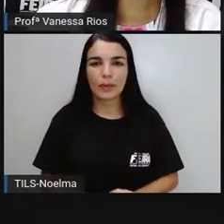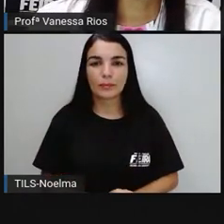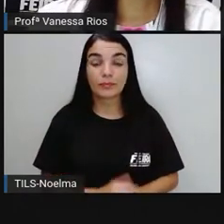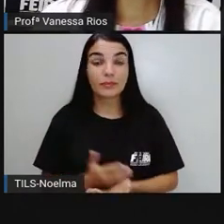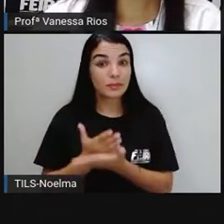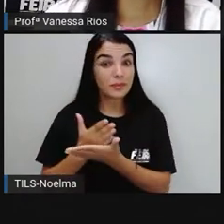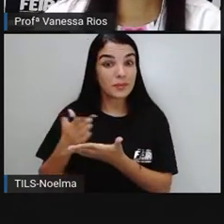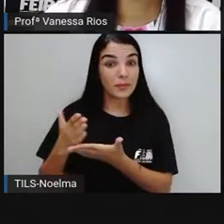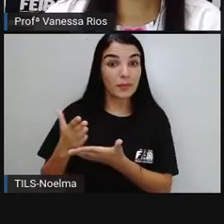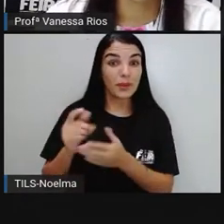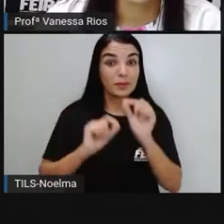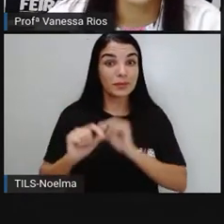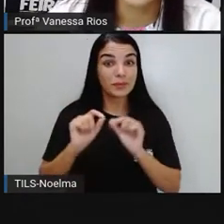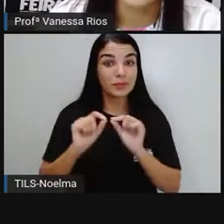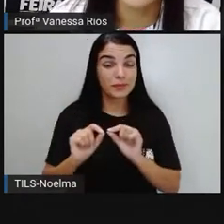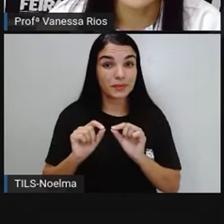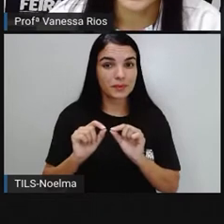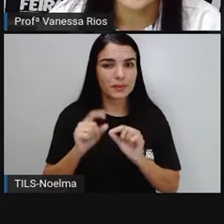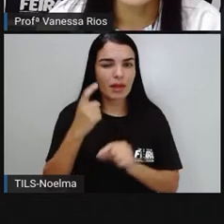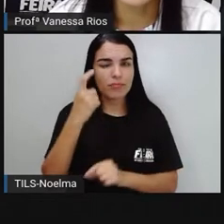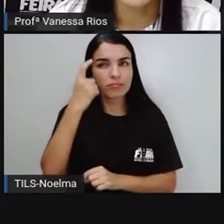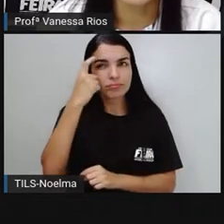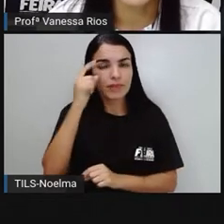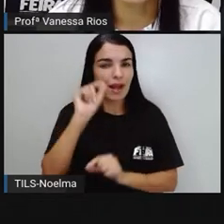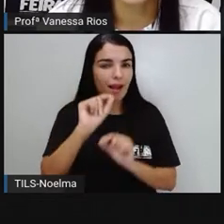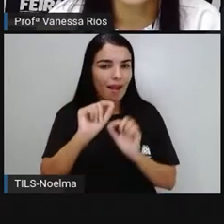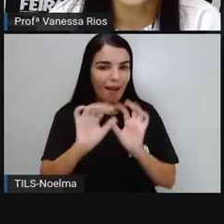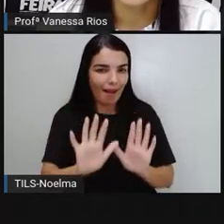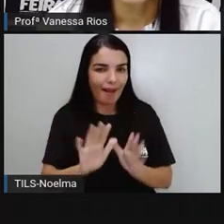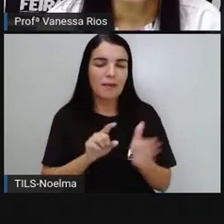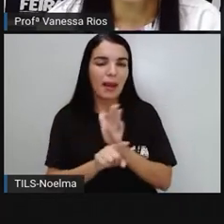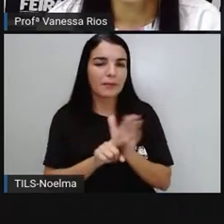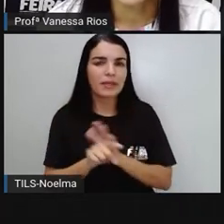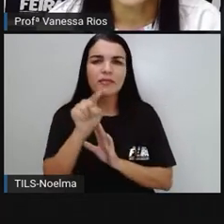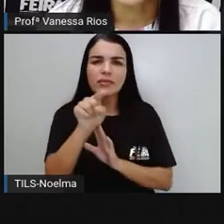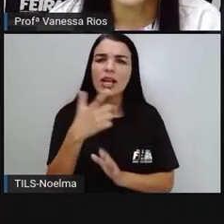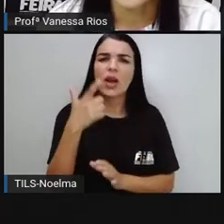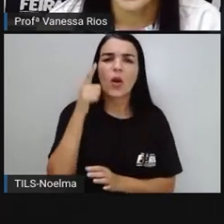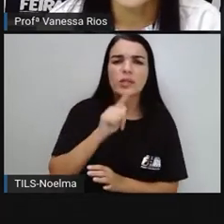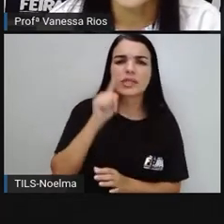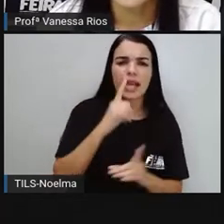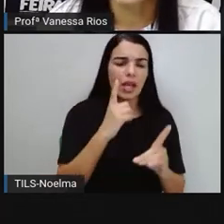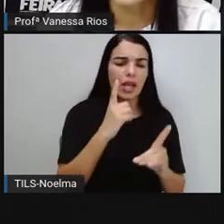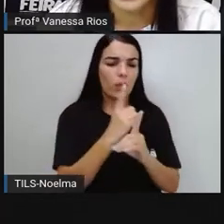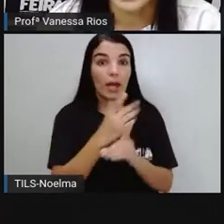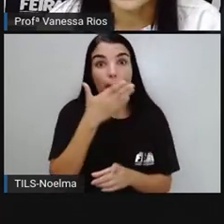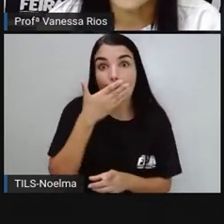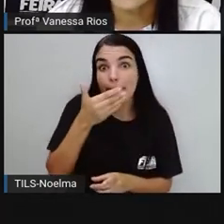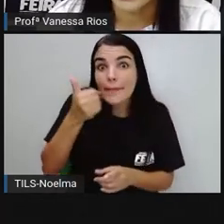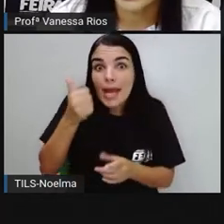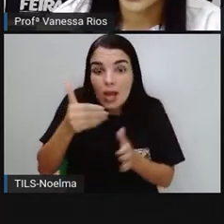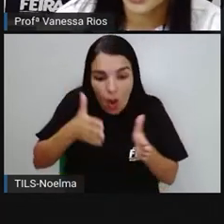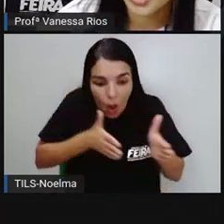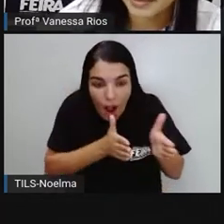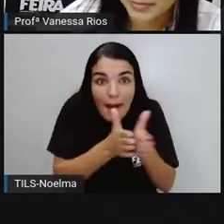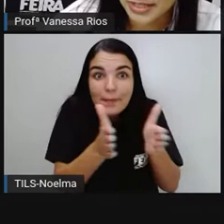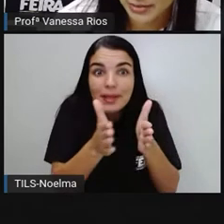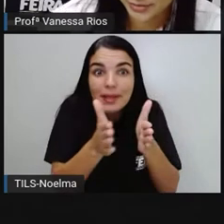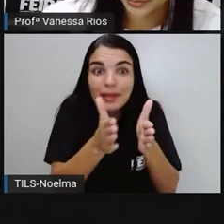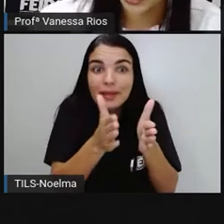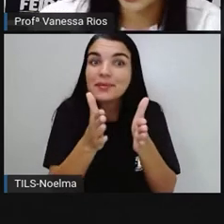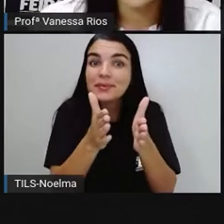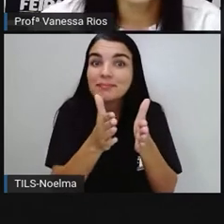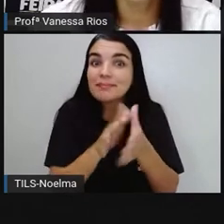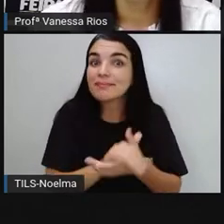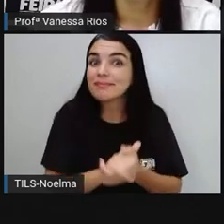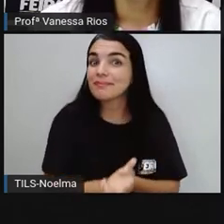Para iniciar, para trás um passatempo. E aí tem a perguntinha: você consegue encontrar o melhor